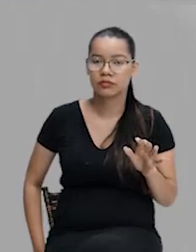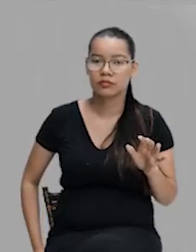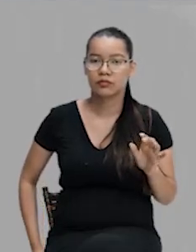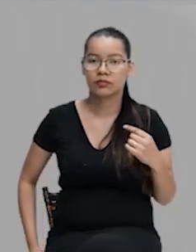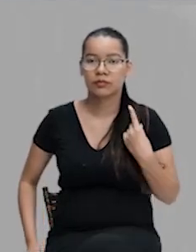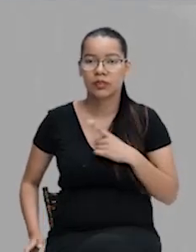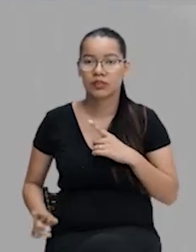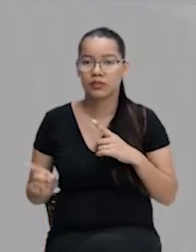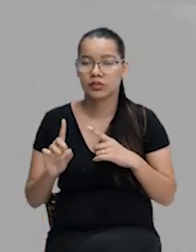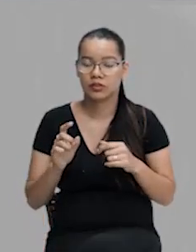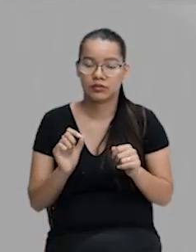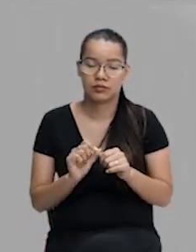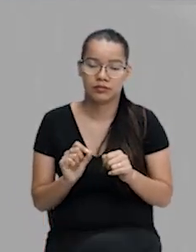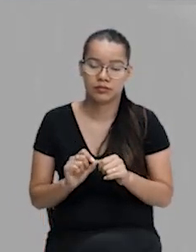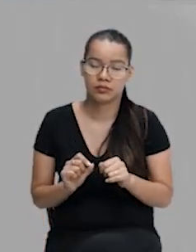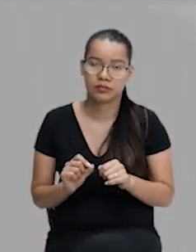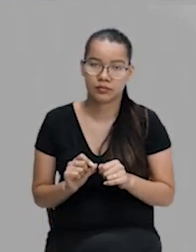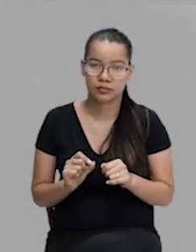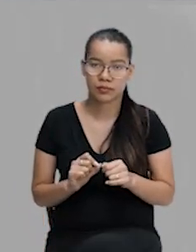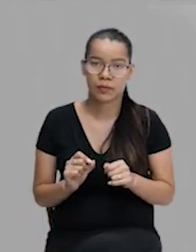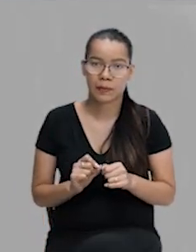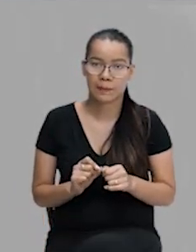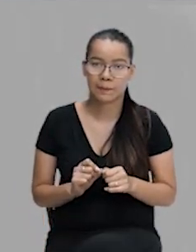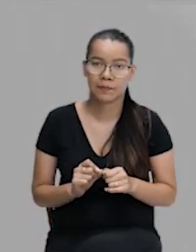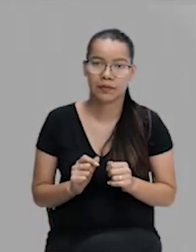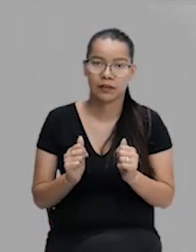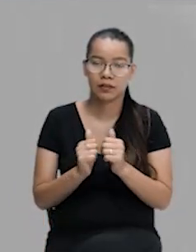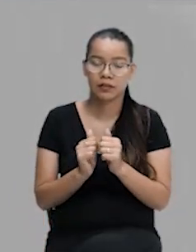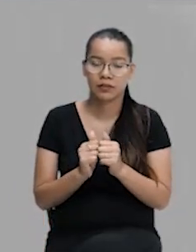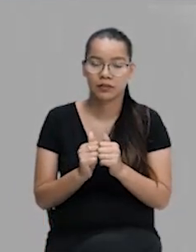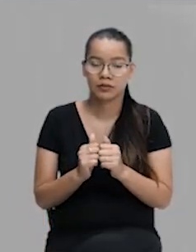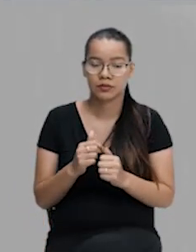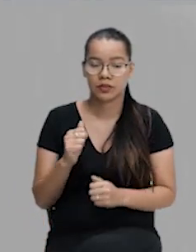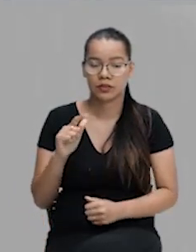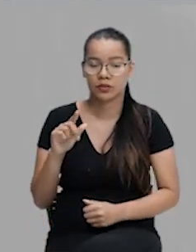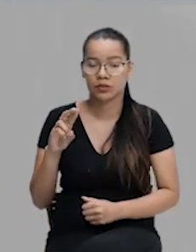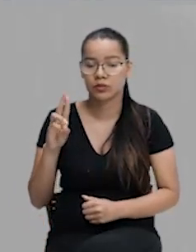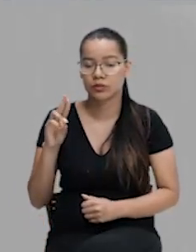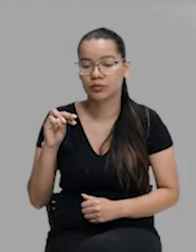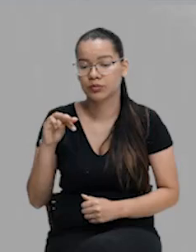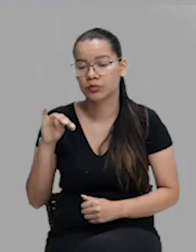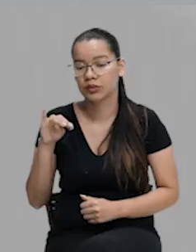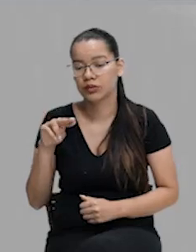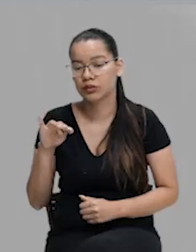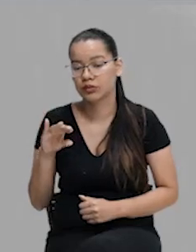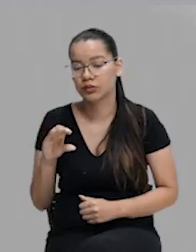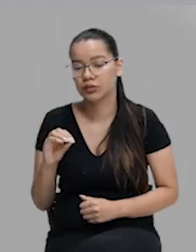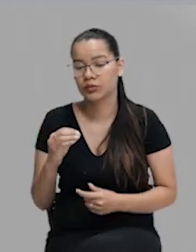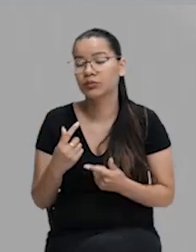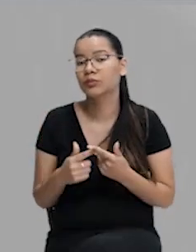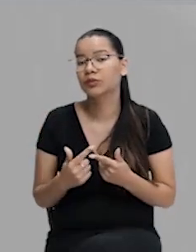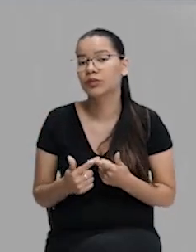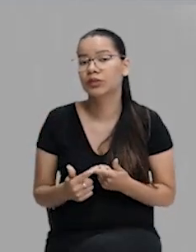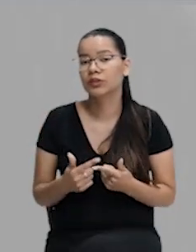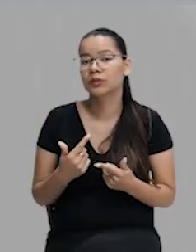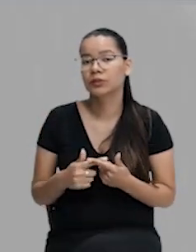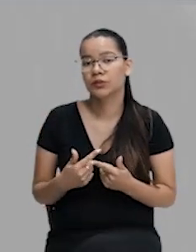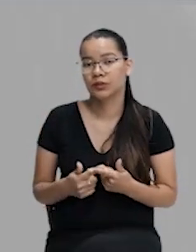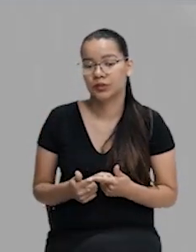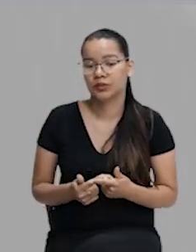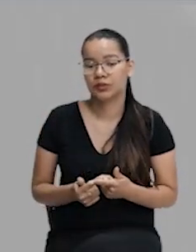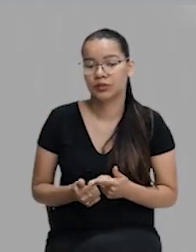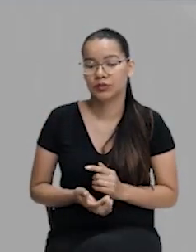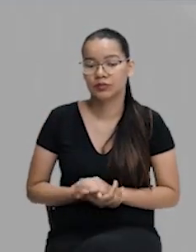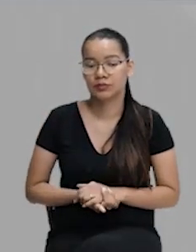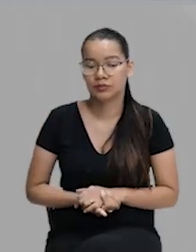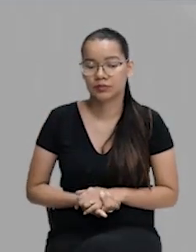não fizemos com o alumínio, com o hidróxido de alumínio. Por quê? Porque o hidróxido de